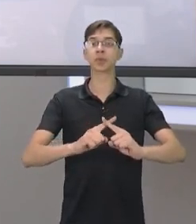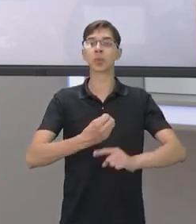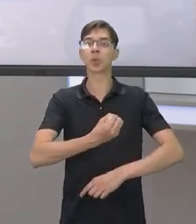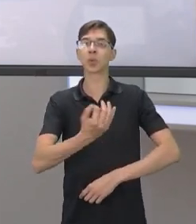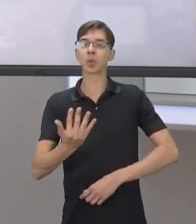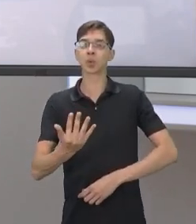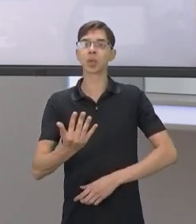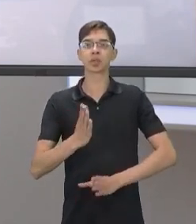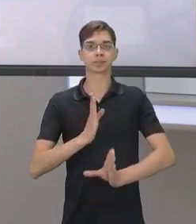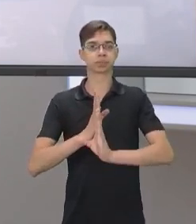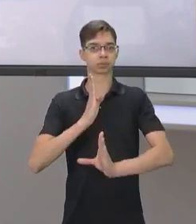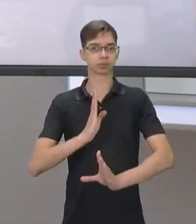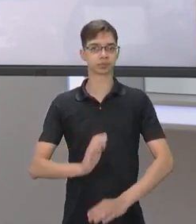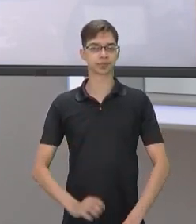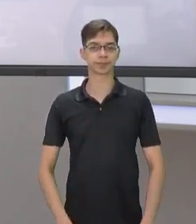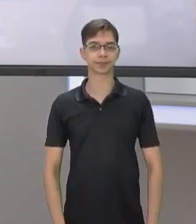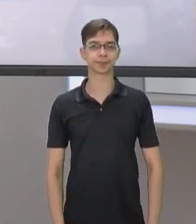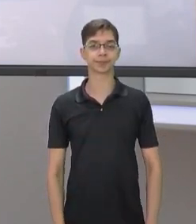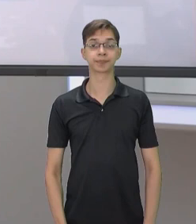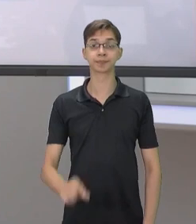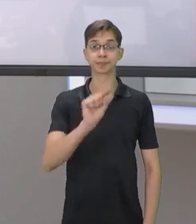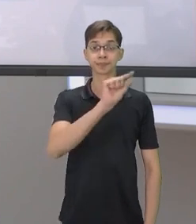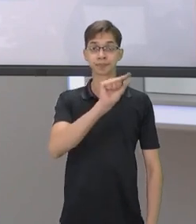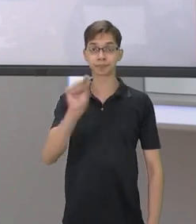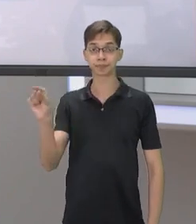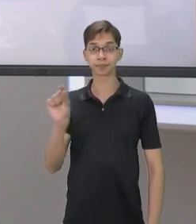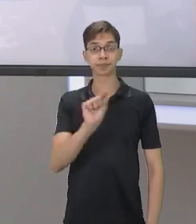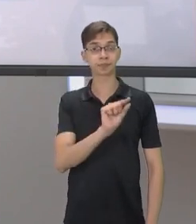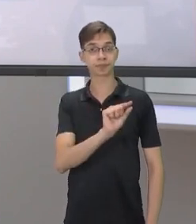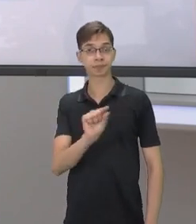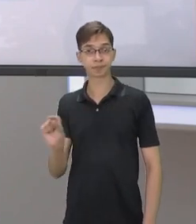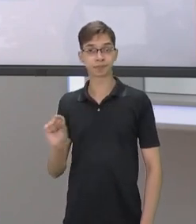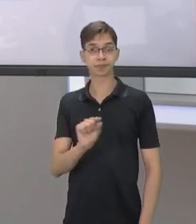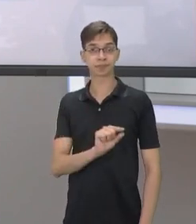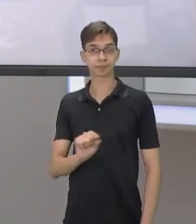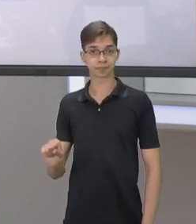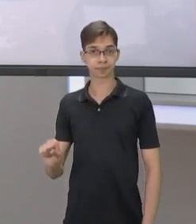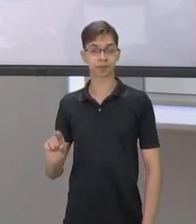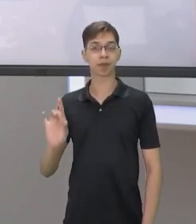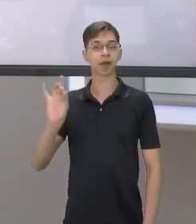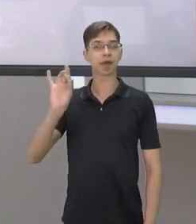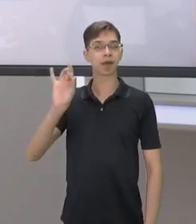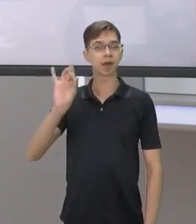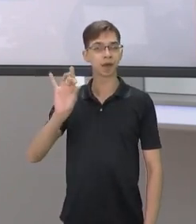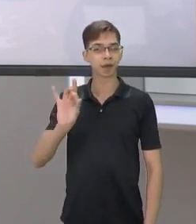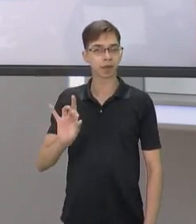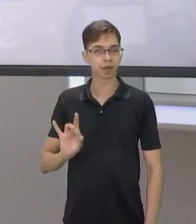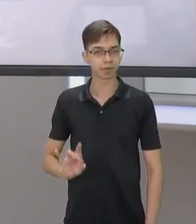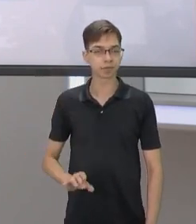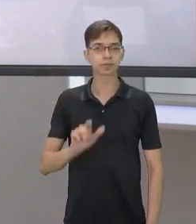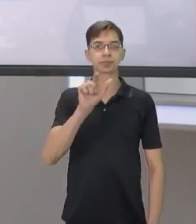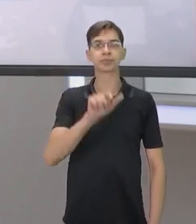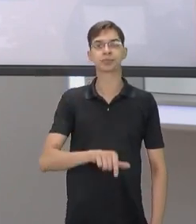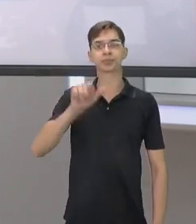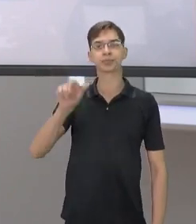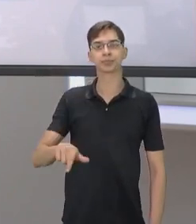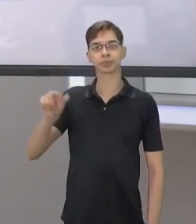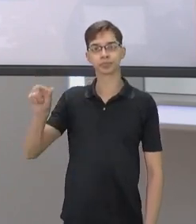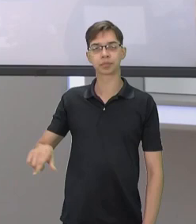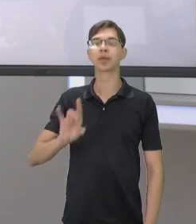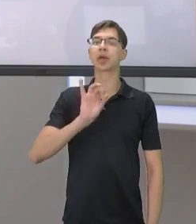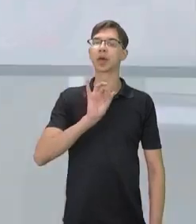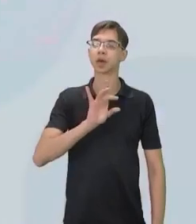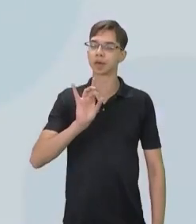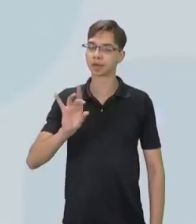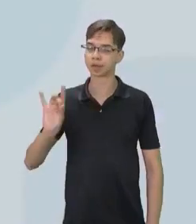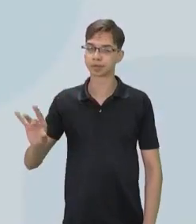dos termos de cada linha e cada coluna. Então, eu tenho aqui, né? Deixa eu ver se a animação já aparece. Eu vou pegar o